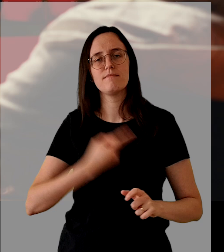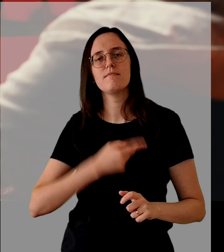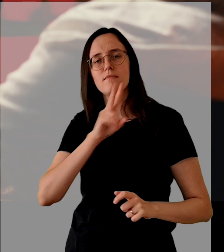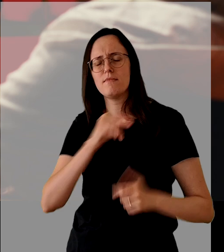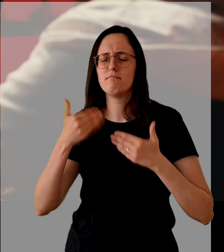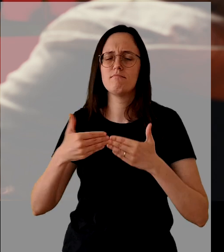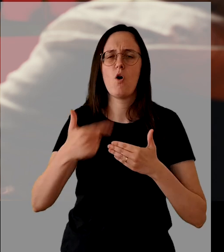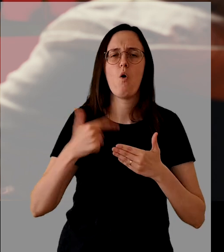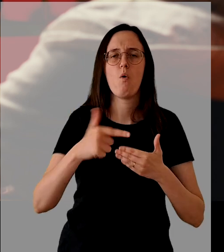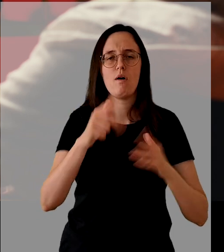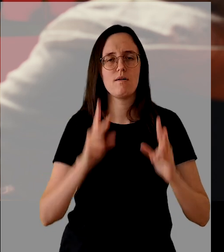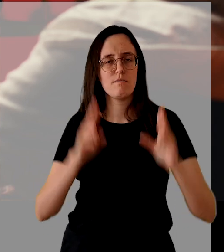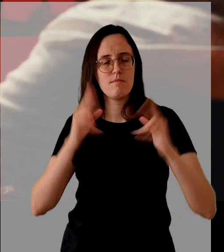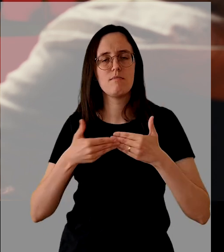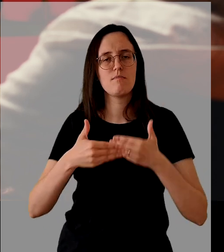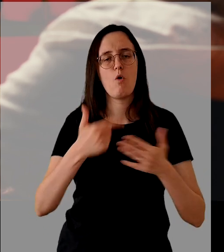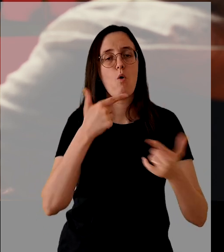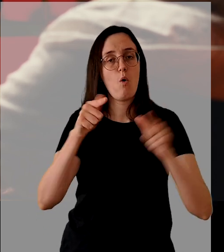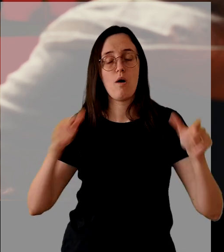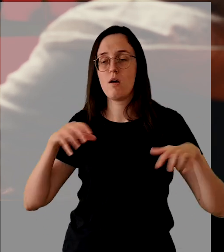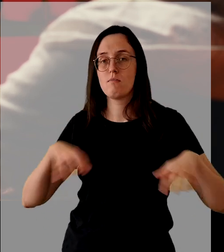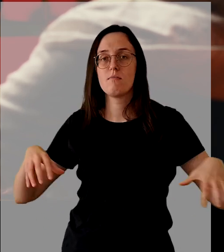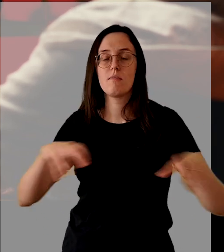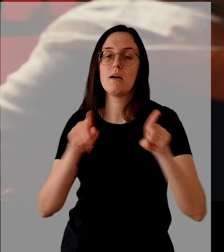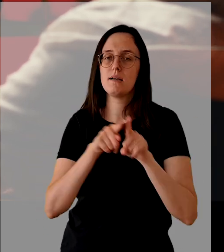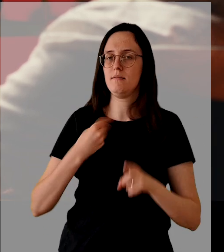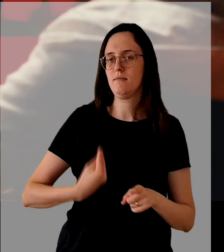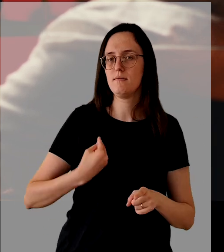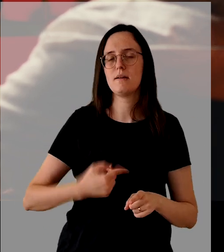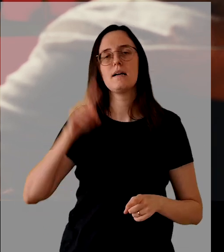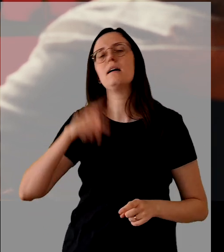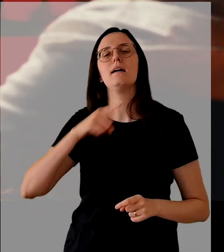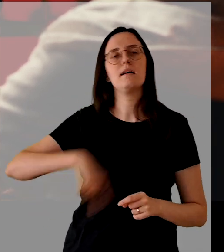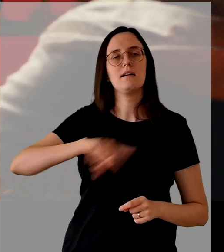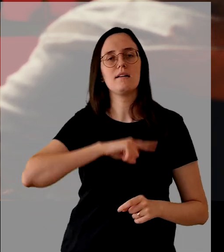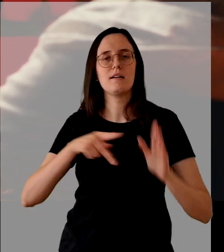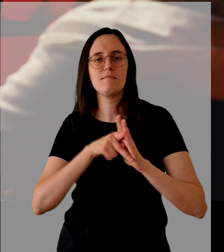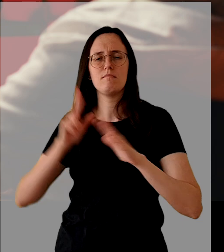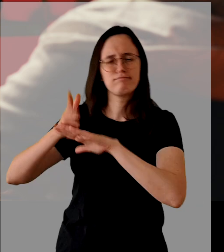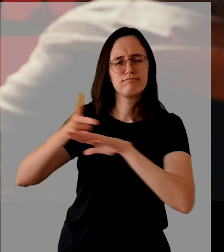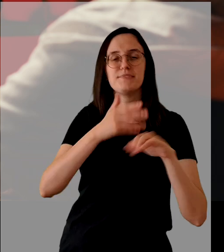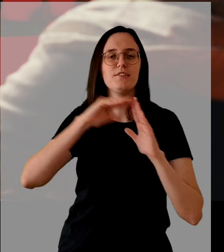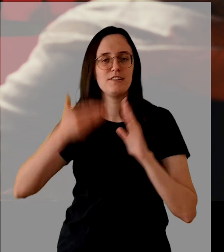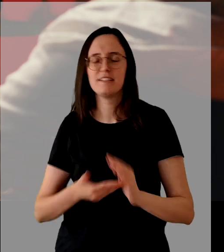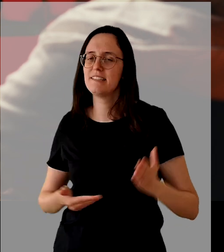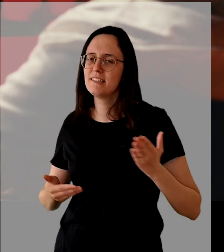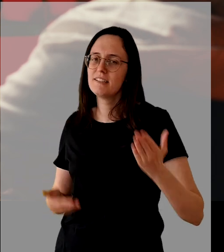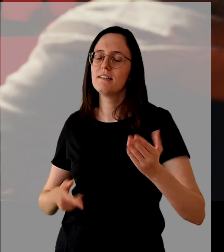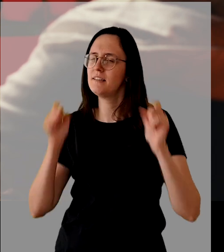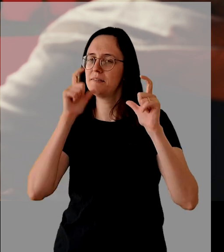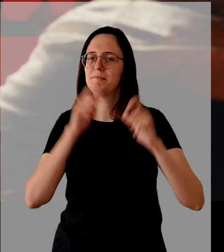vai ter vários outros episódios com vários outros setores também aqui da nossa indústria cinematográfica.